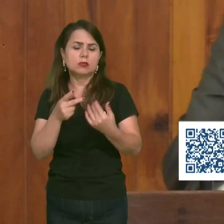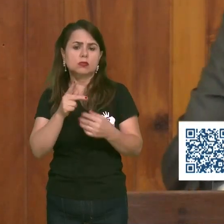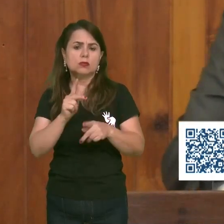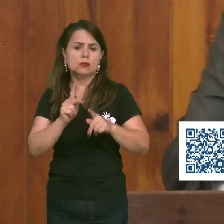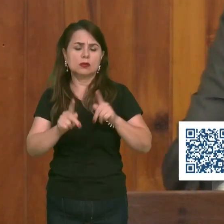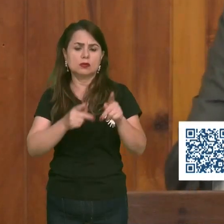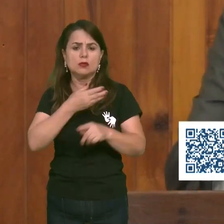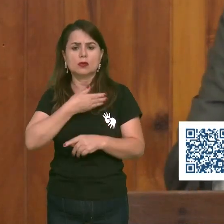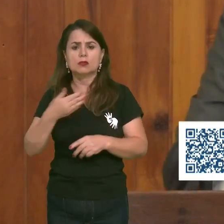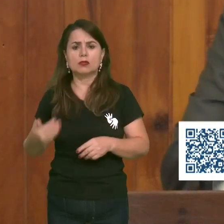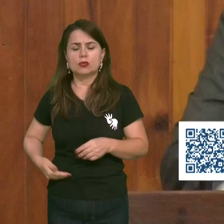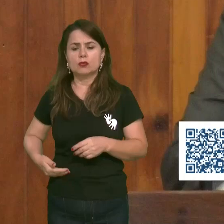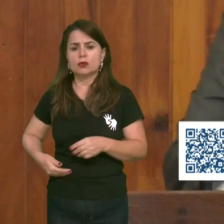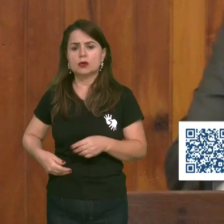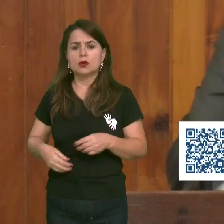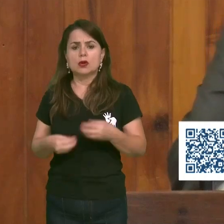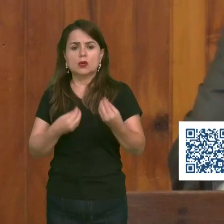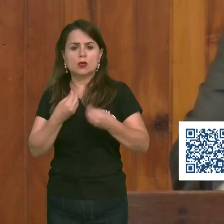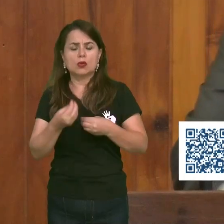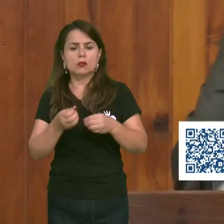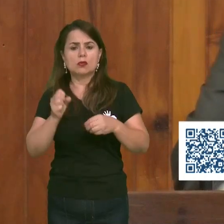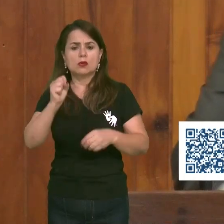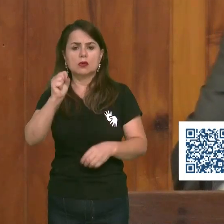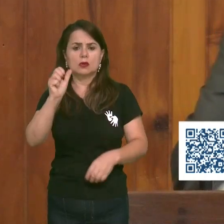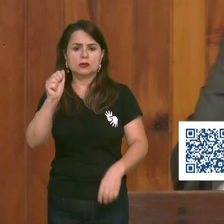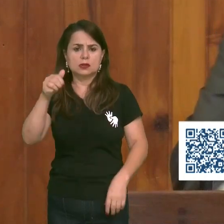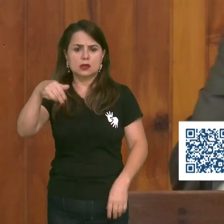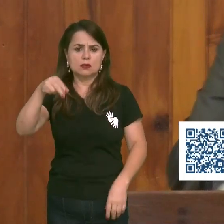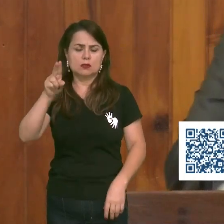o gerenciamento que vai ter através